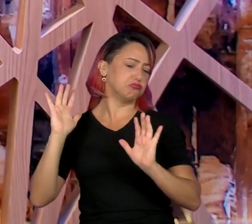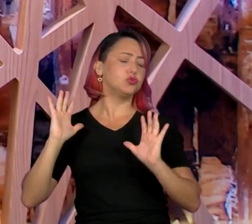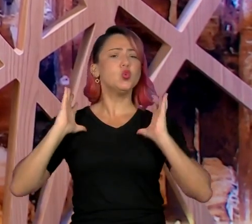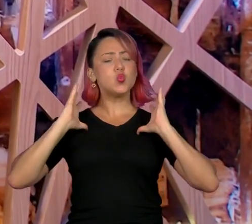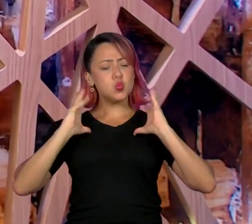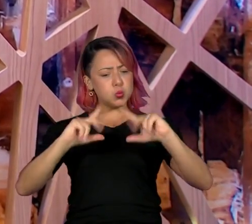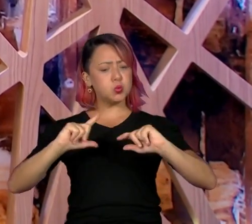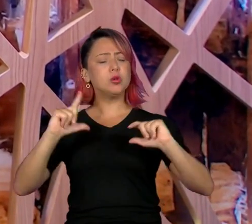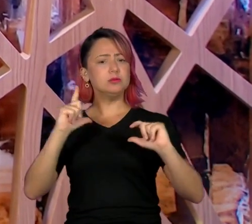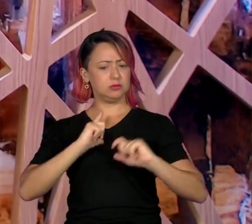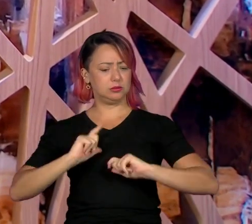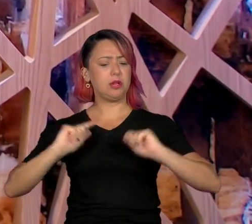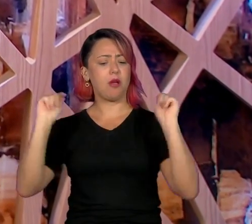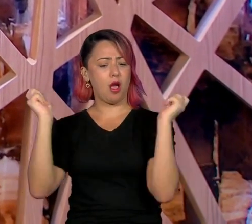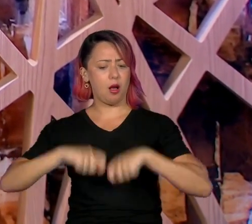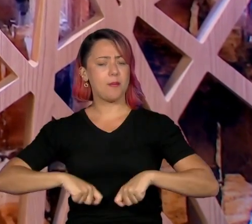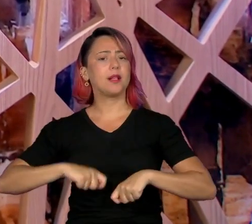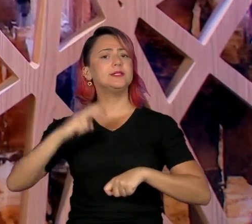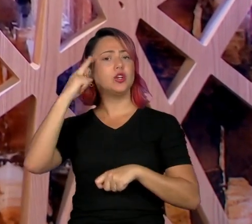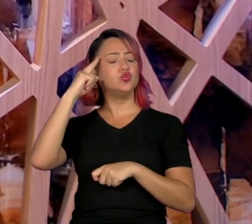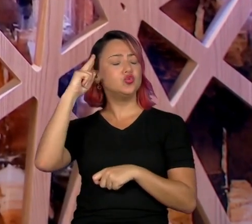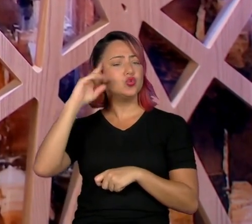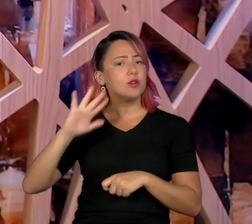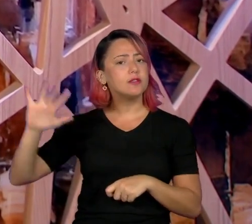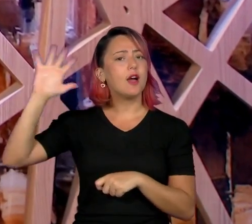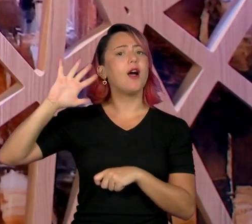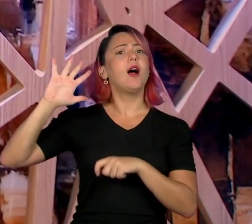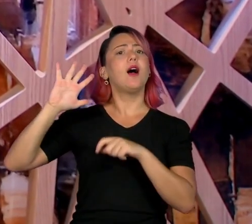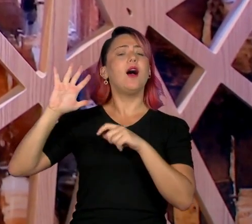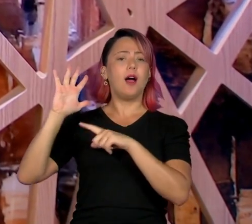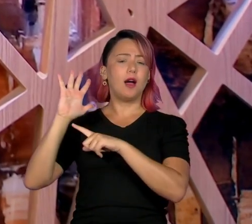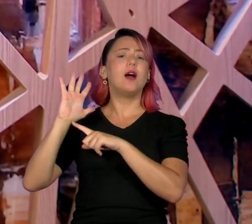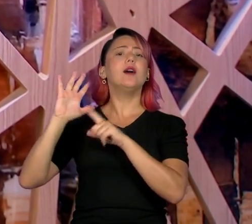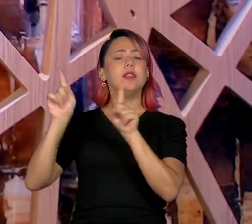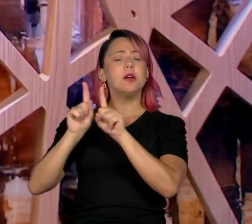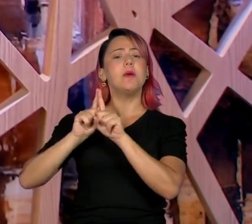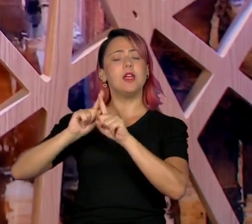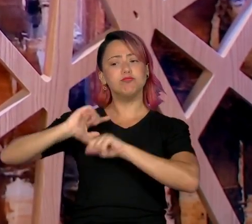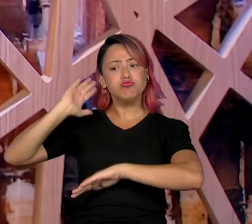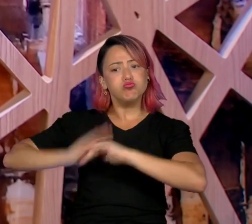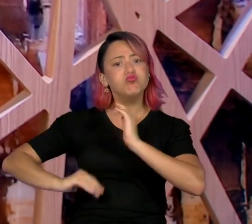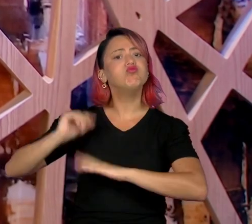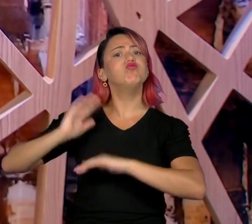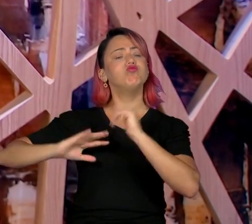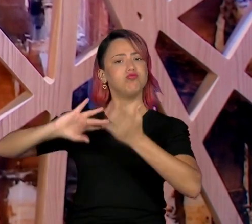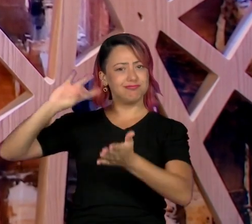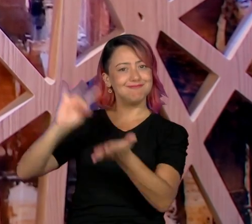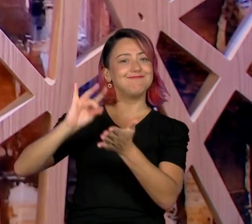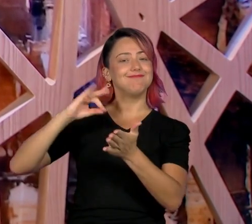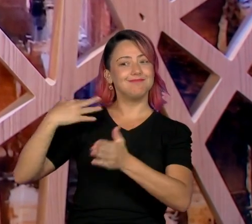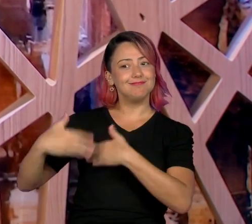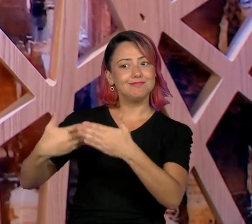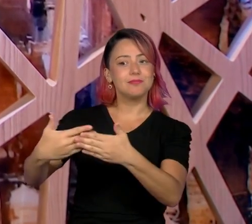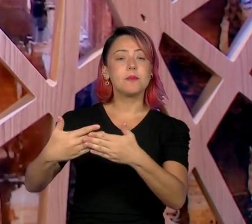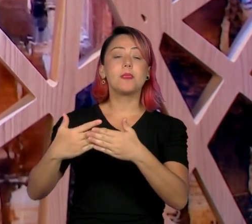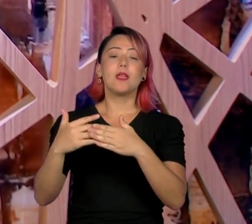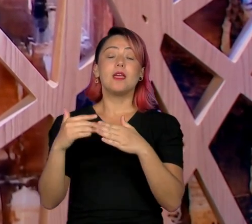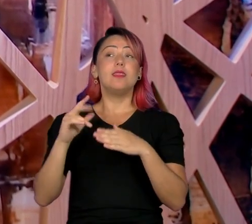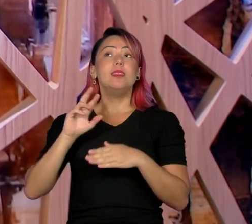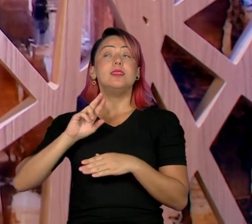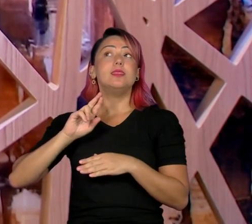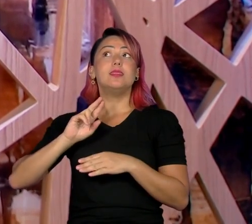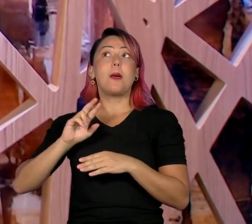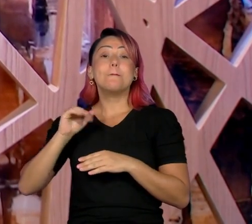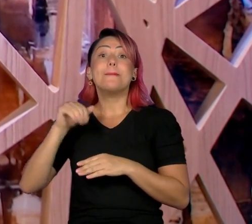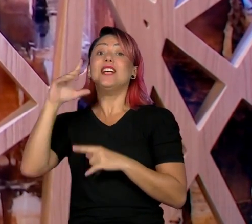mostrou, assim como a Tássia tem mostrado, que é possível sonhar e realizar seu sonho. De partida, diria que não é mais difícil. Mas